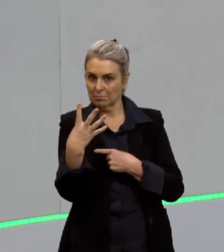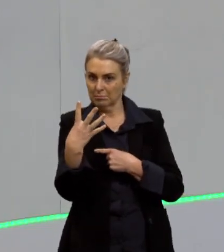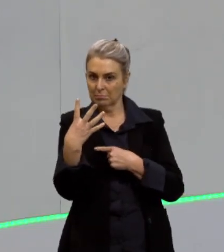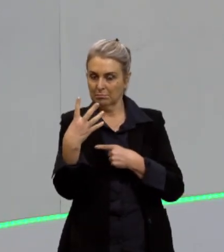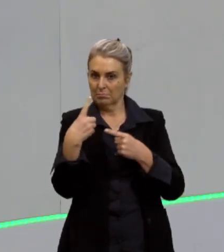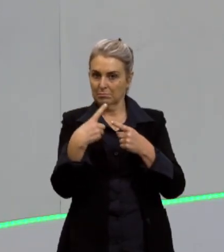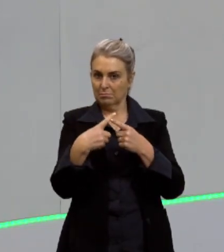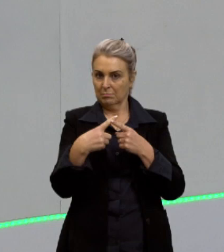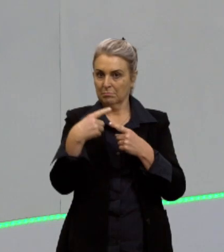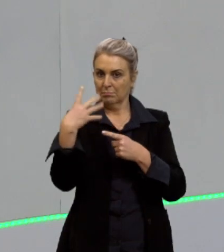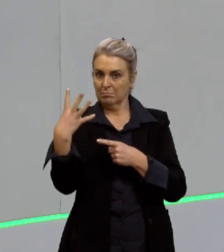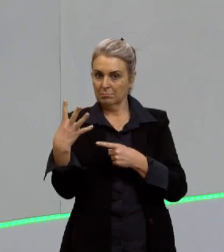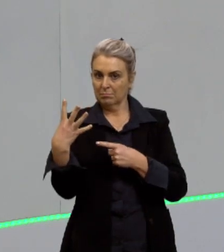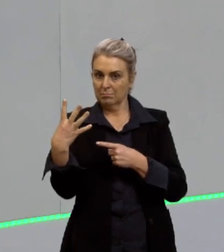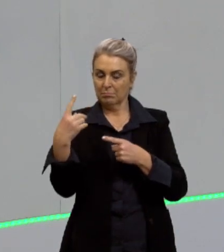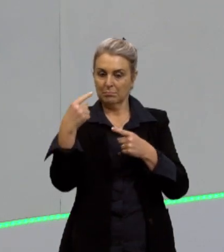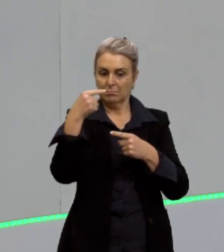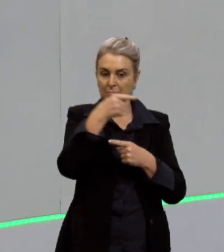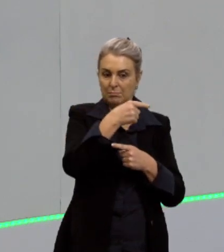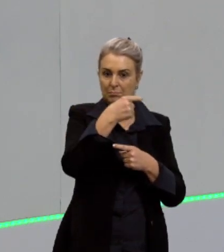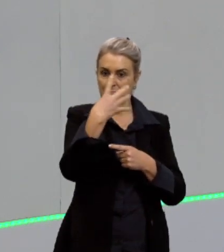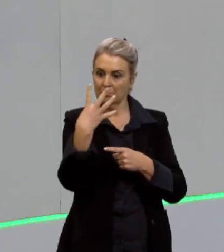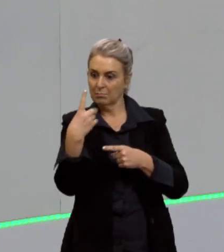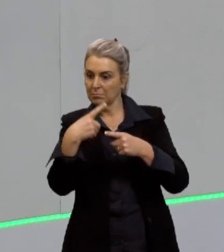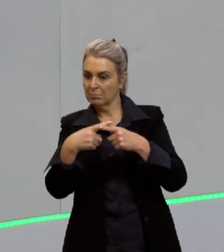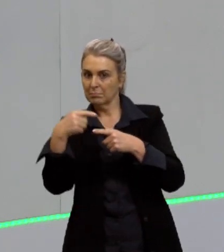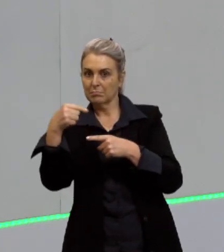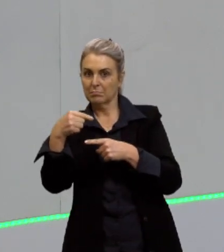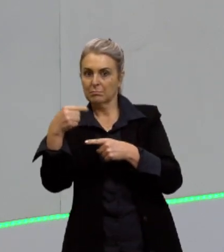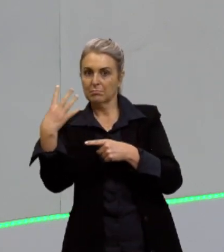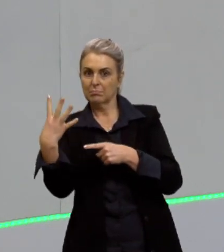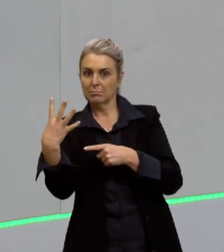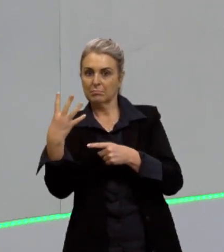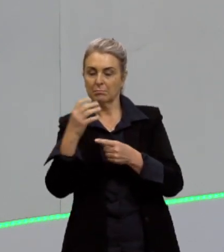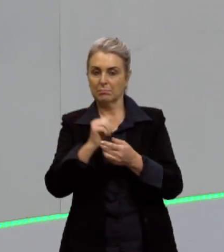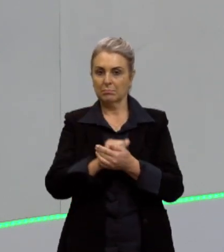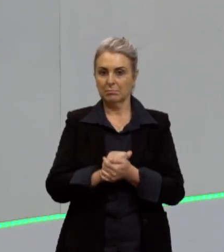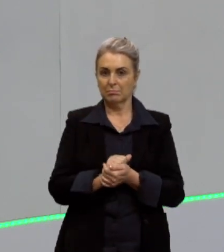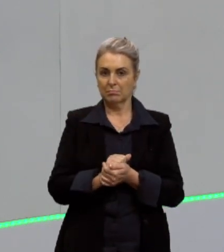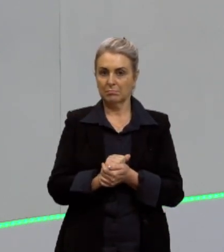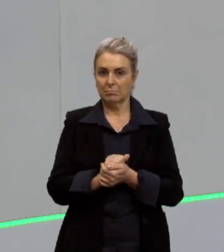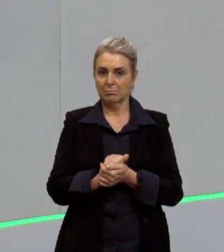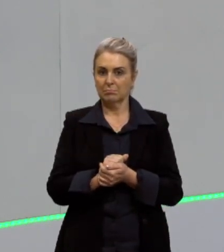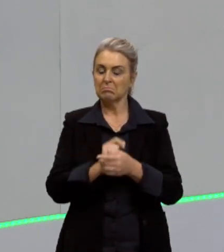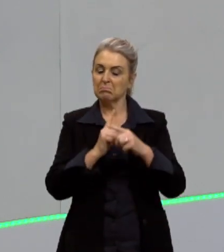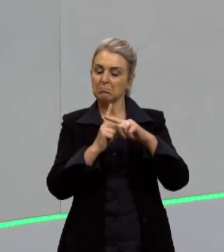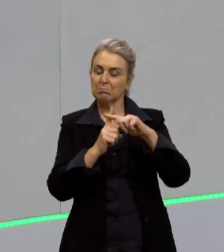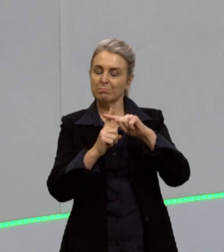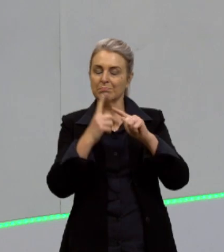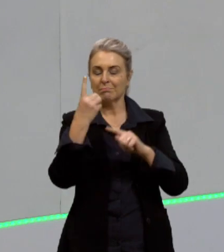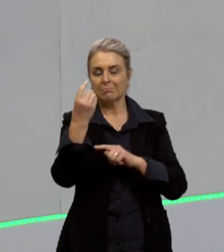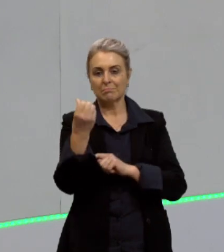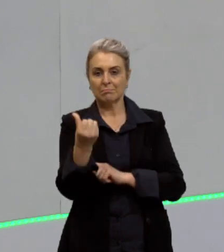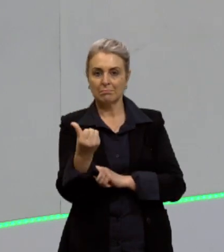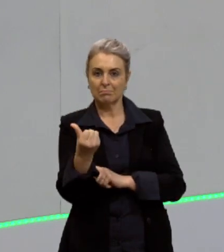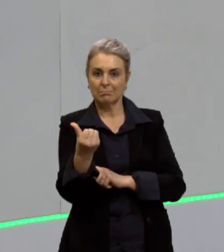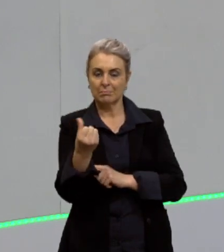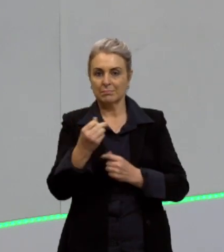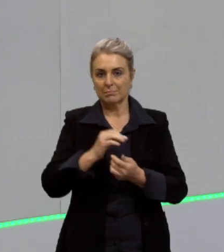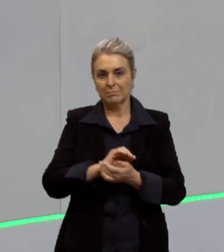menos 4 vezes menos 4. Então, mais 16,